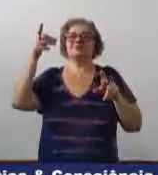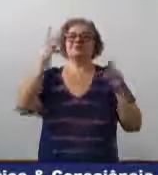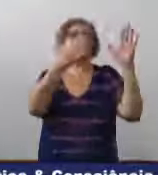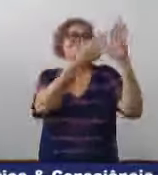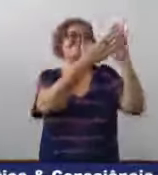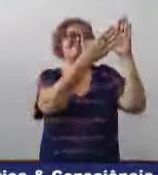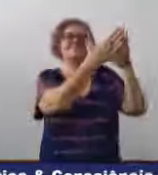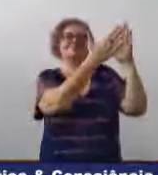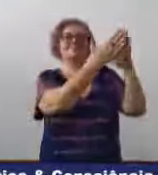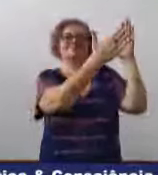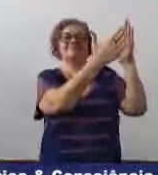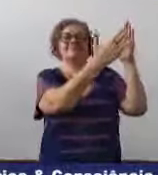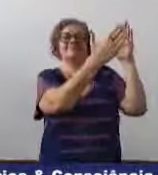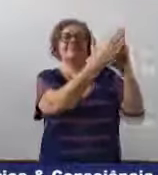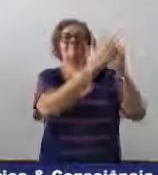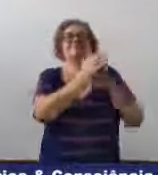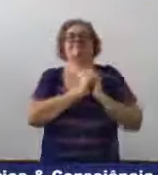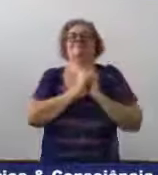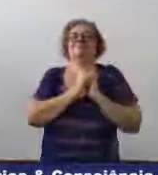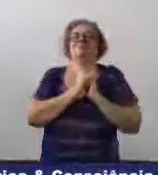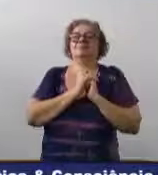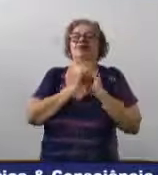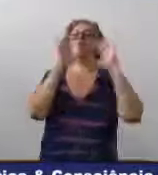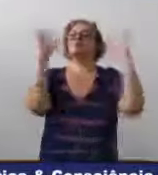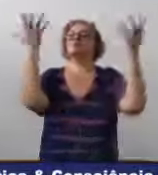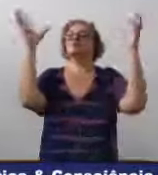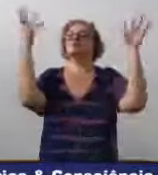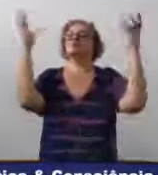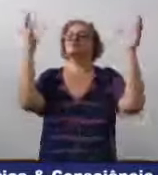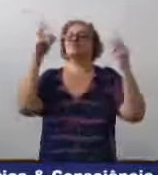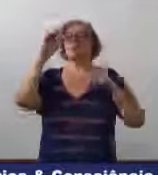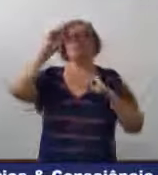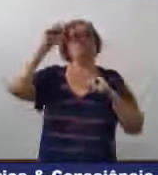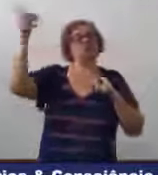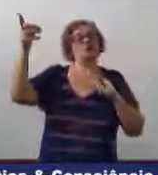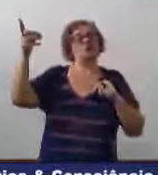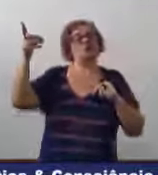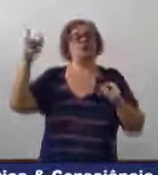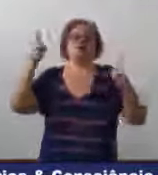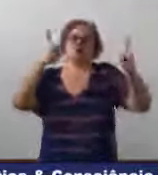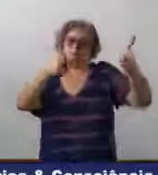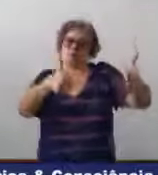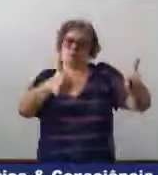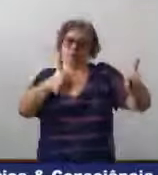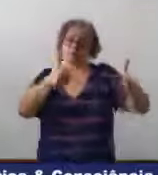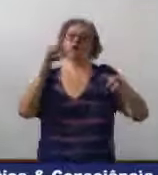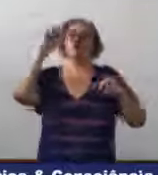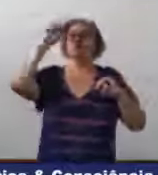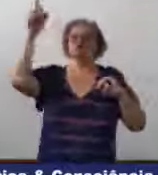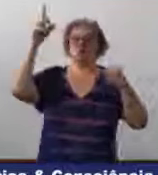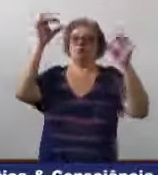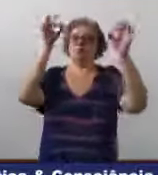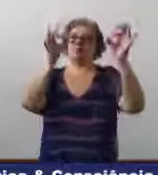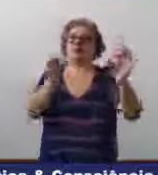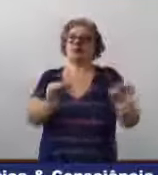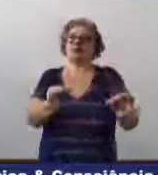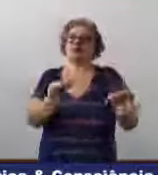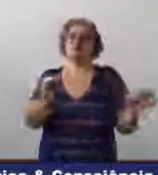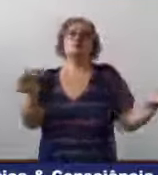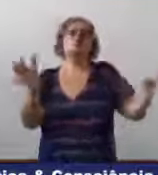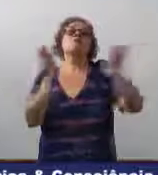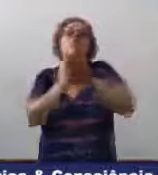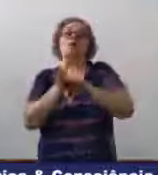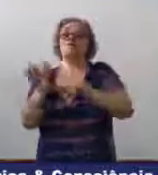duvidar, aplaude a nossa dúvida, desde que seja razoável. A dúvida razoável, a dúvida pertinente leva